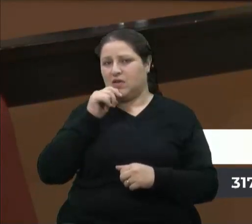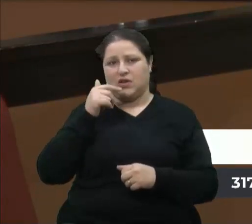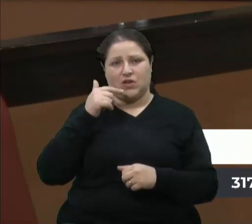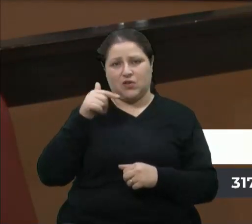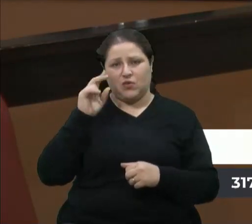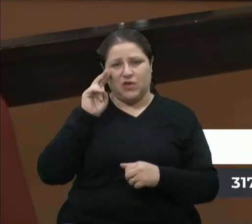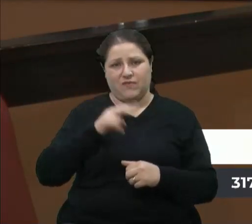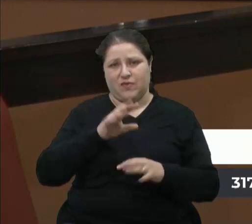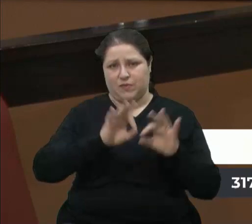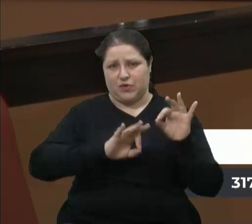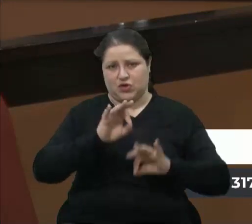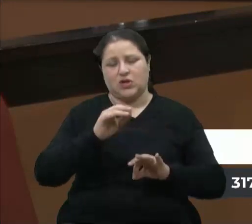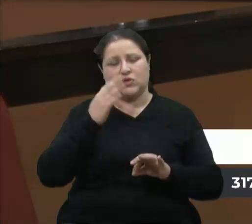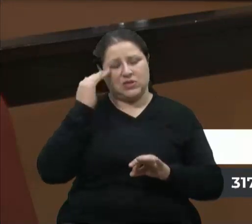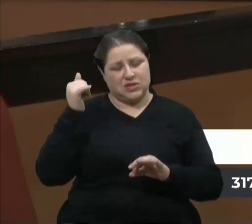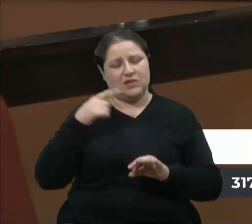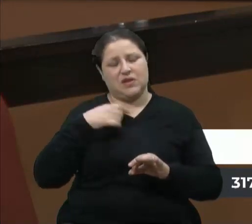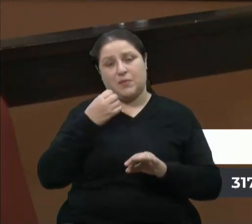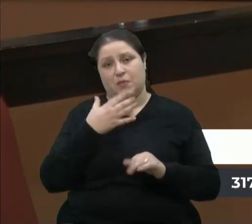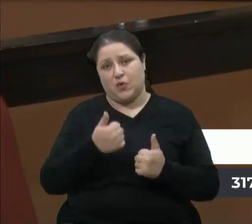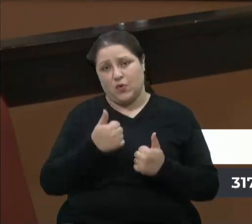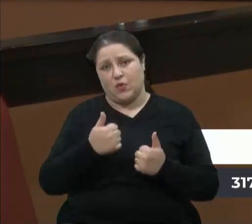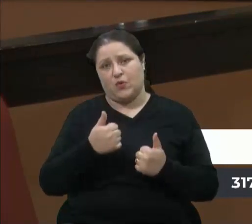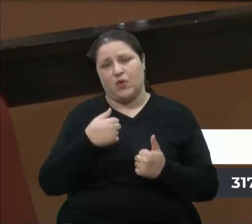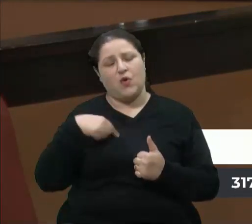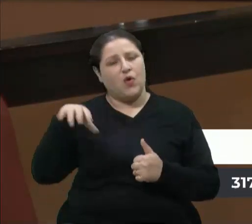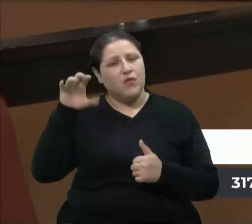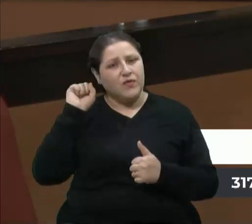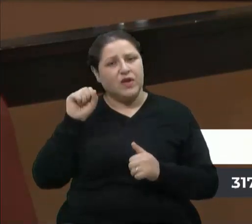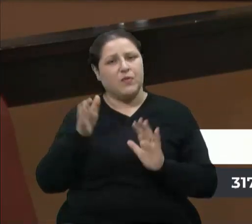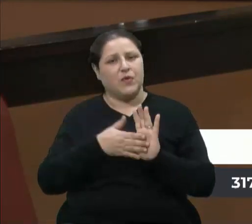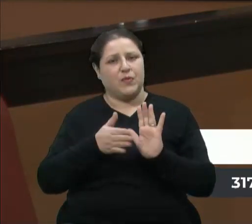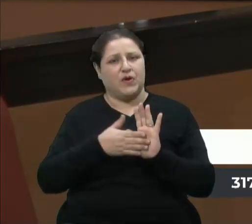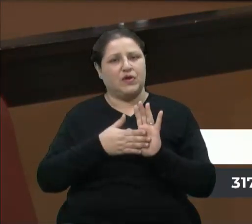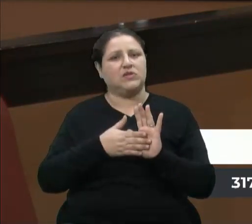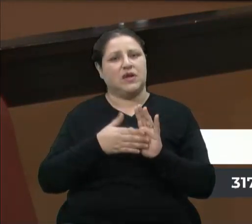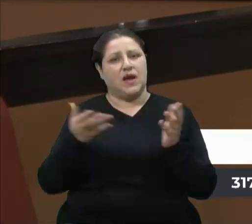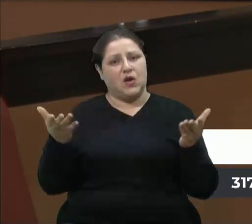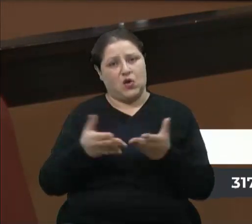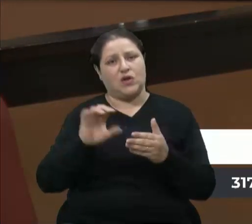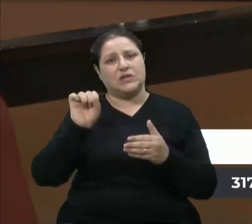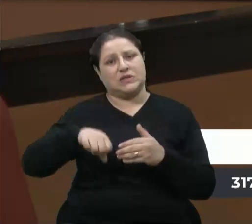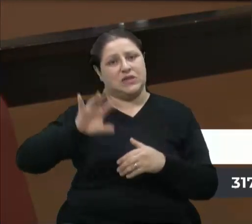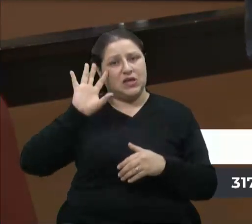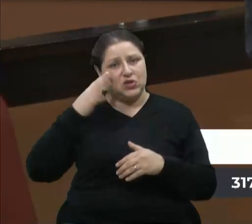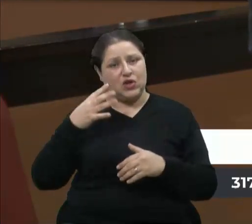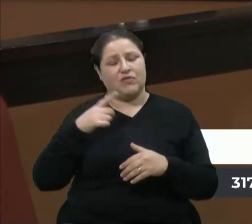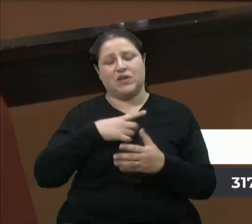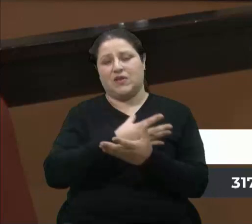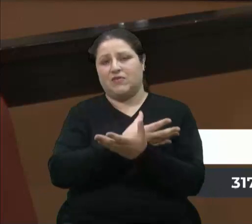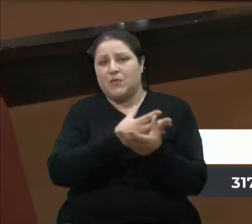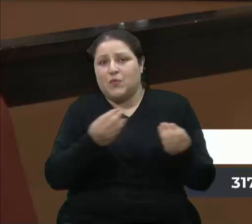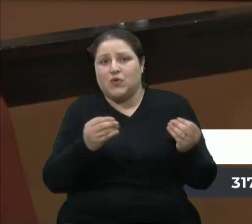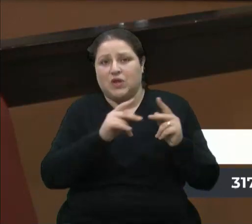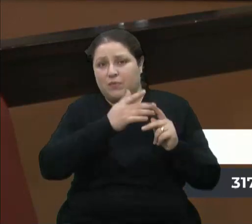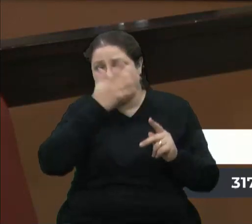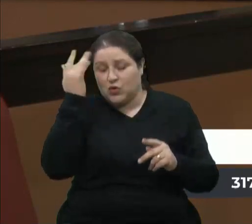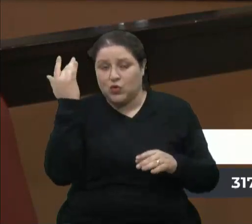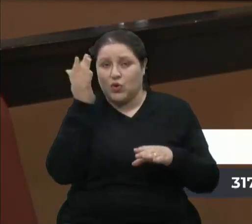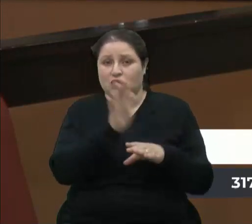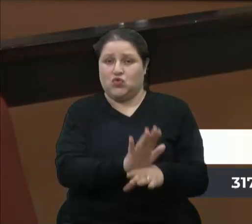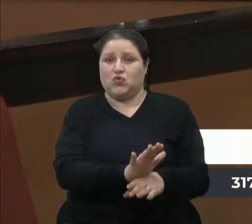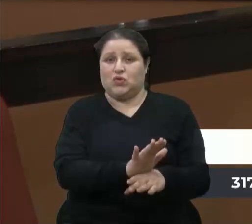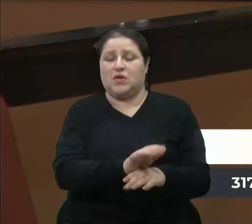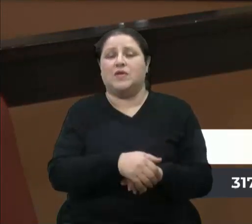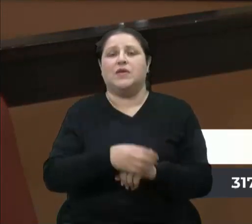sei que ele é muito bom, ouvi. Então agora é a solução, sim, mas com muitas mãos. Se